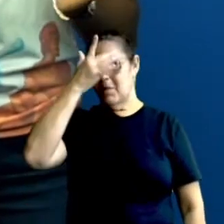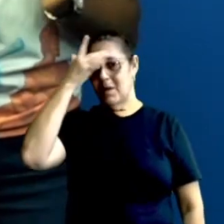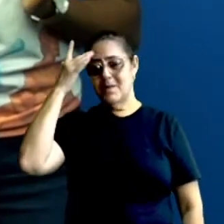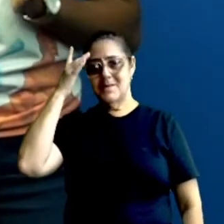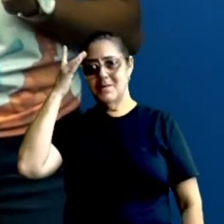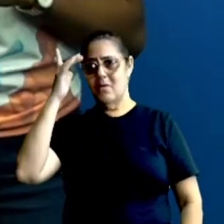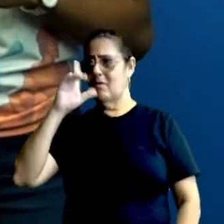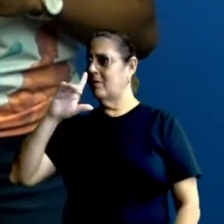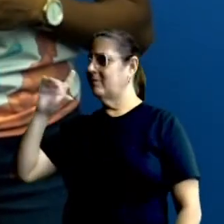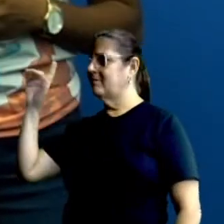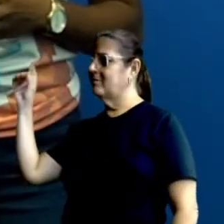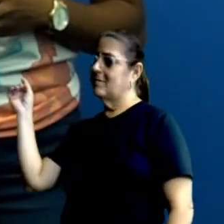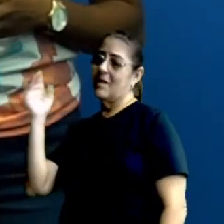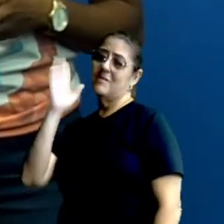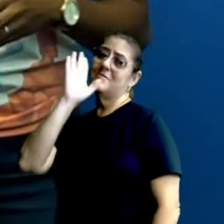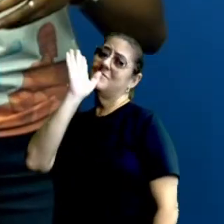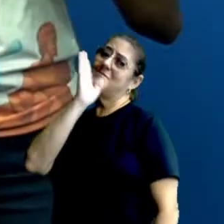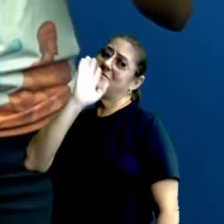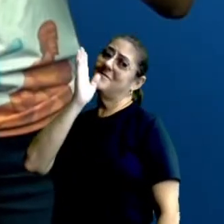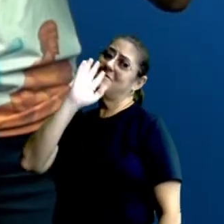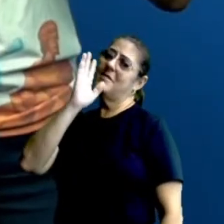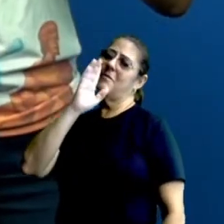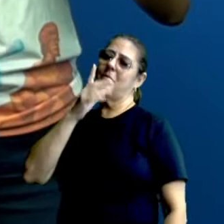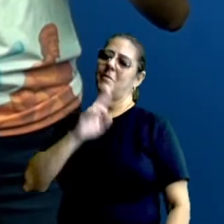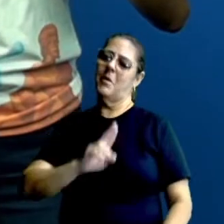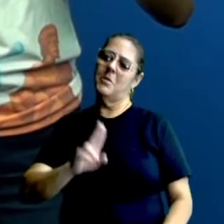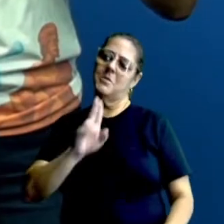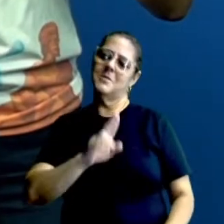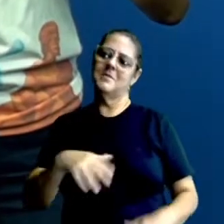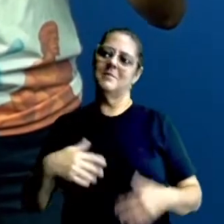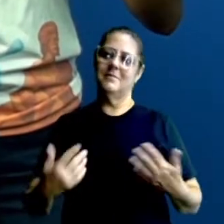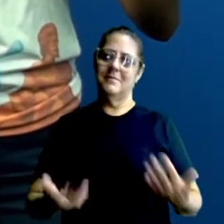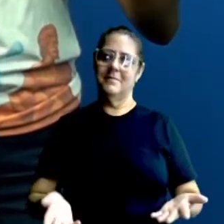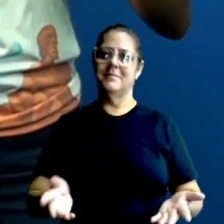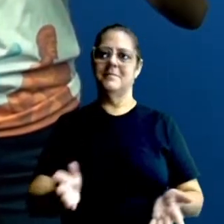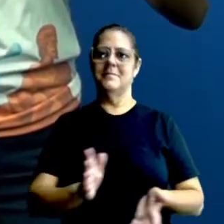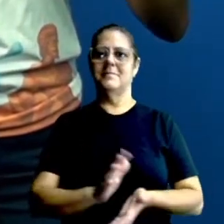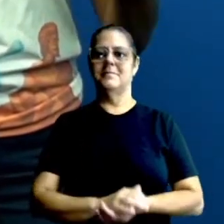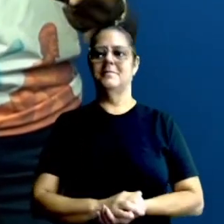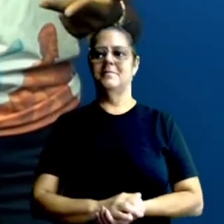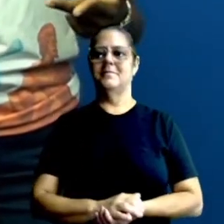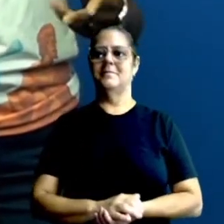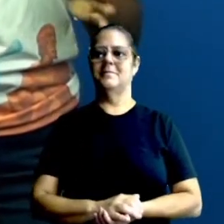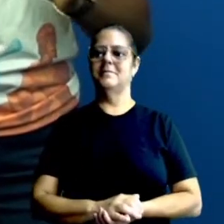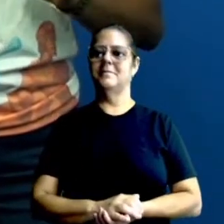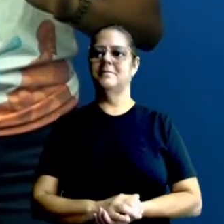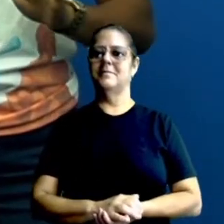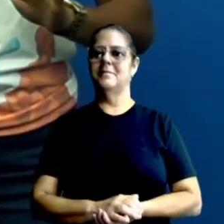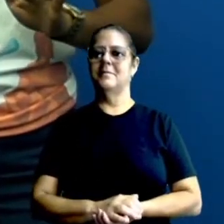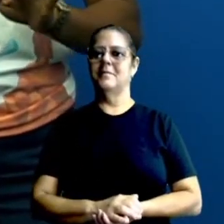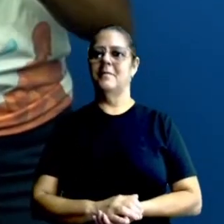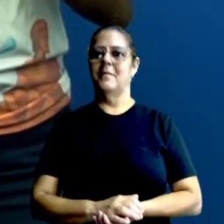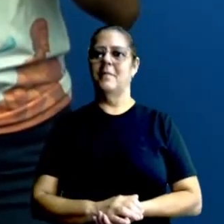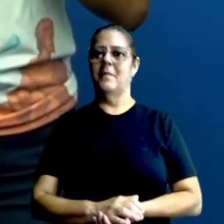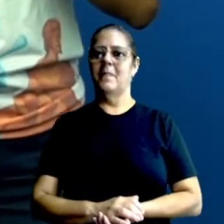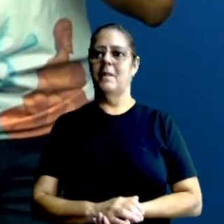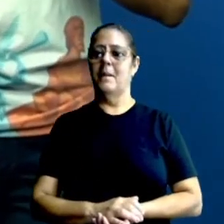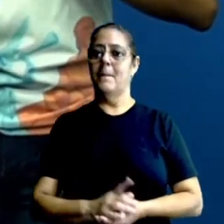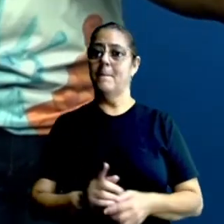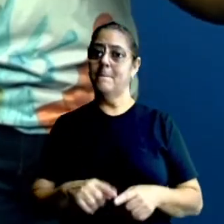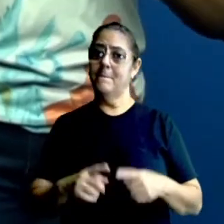desespere de alguém pode utilizar qualquer uma dessas expressões vai globais ou vai bom